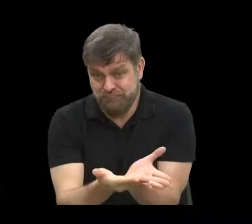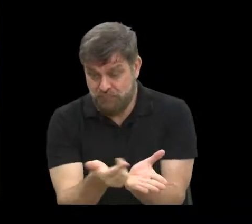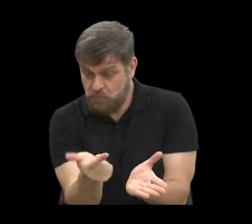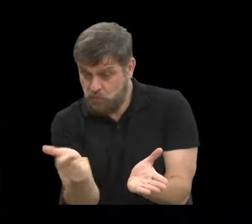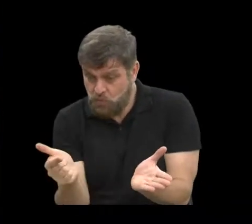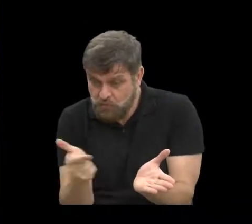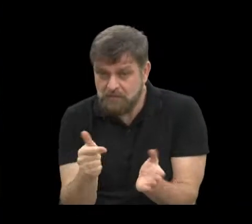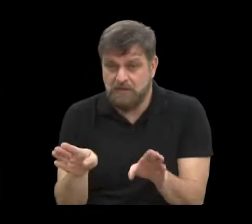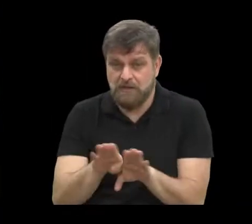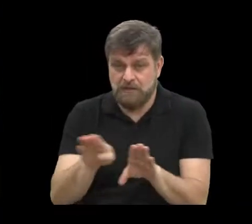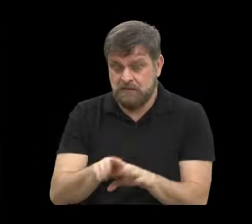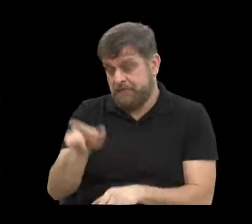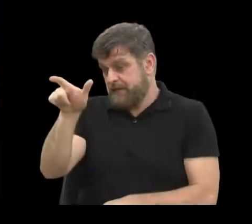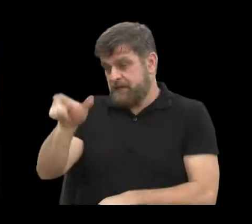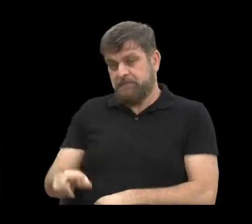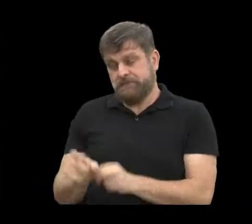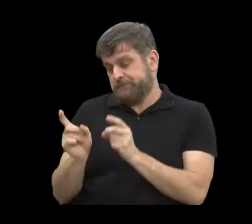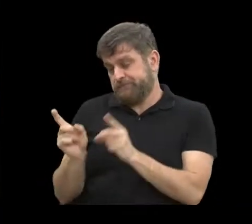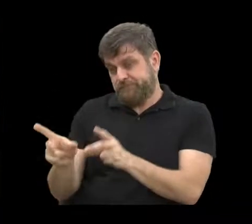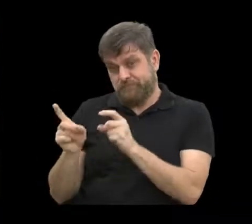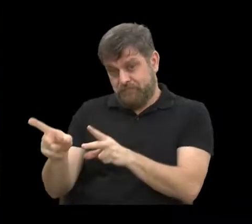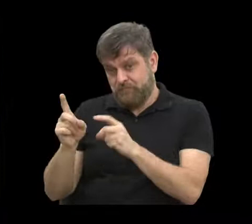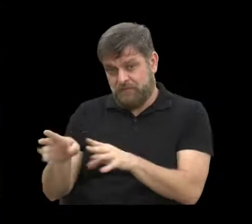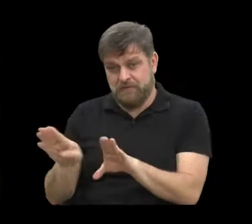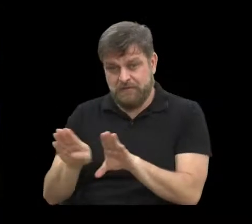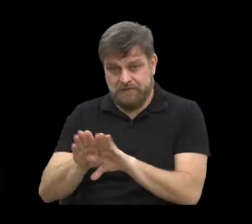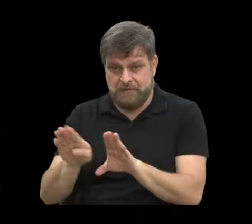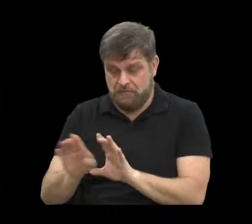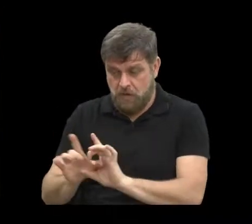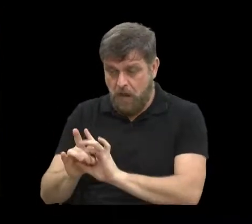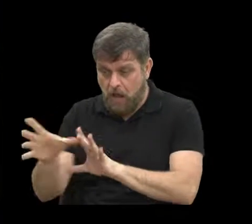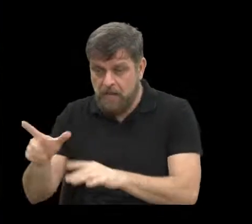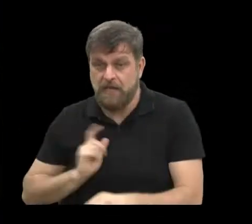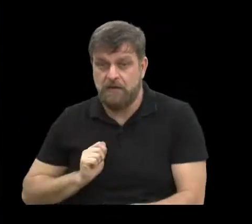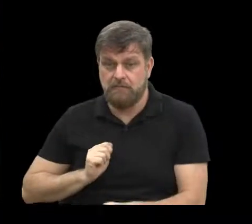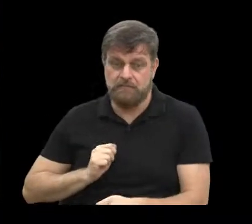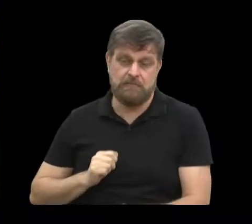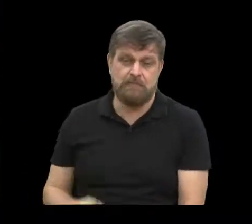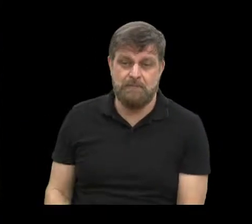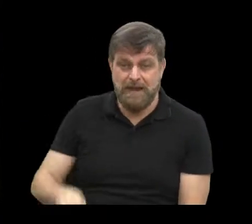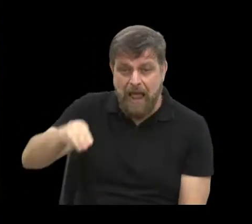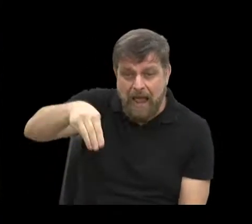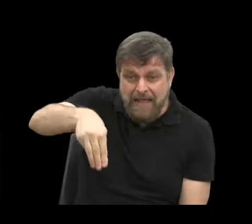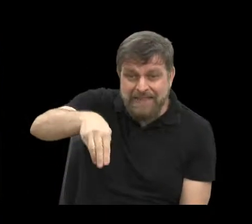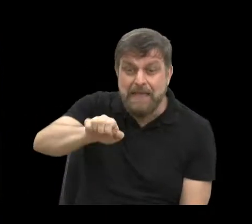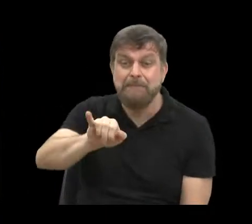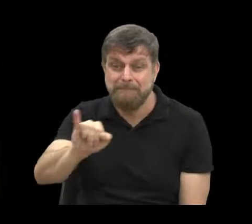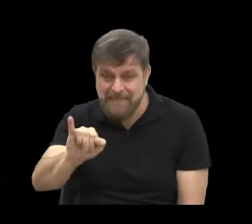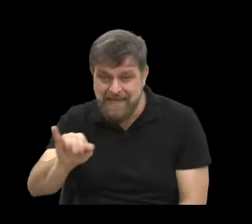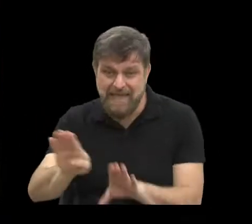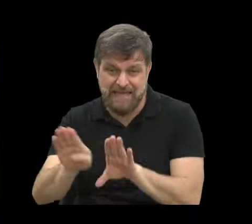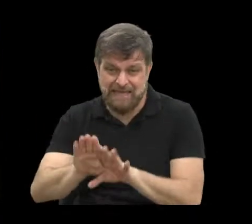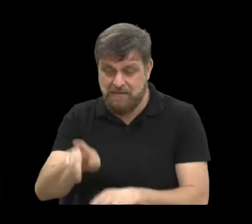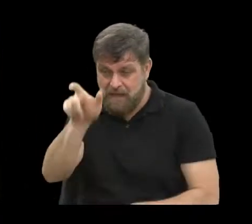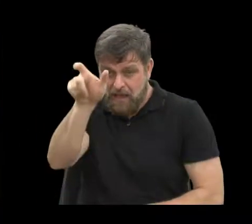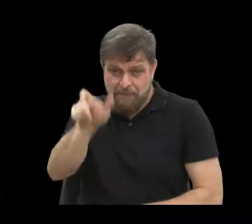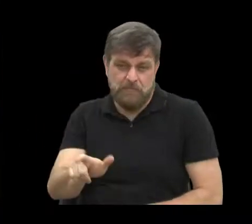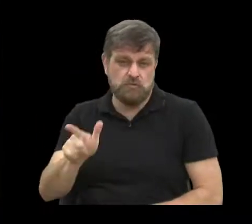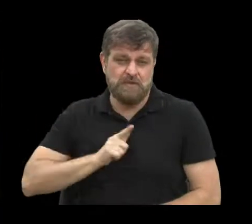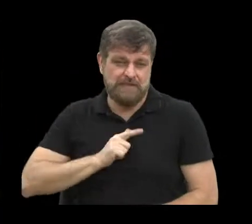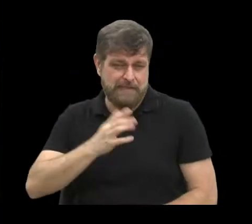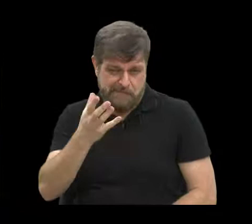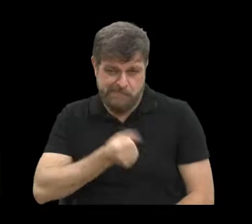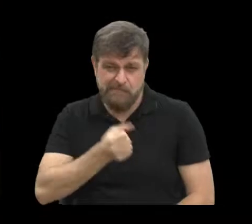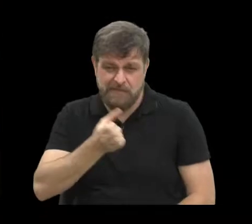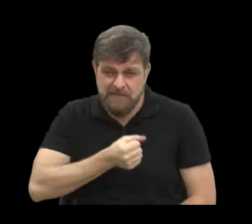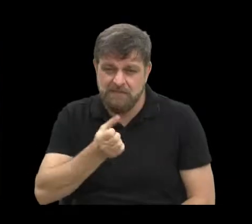mercado informal ou autônomo, que é o contribuinte individual, renda mensal vitalícia, que é um tipo de